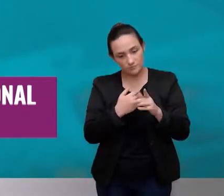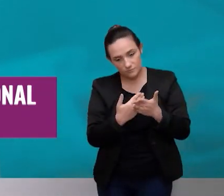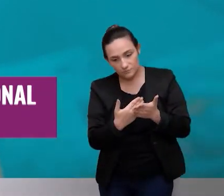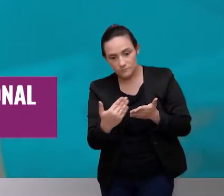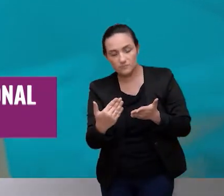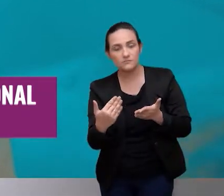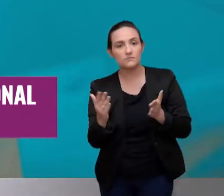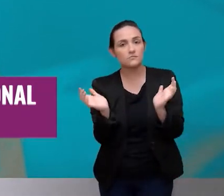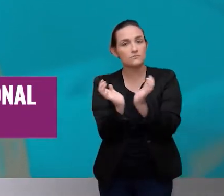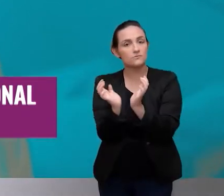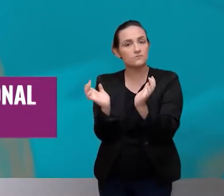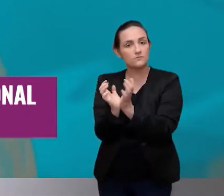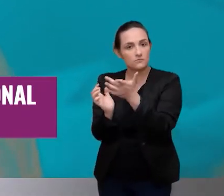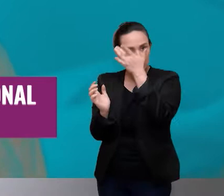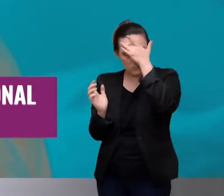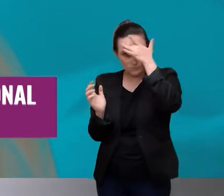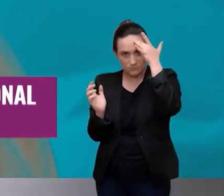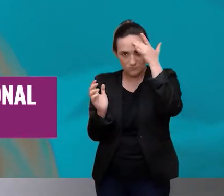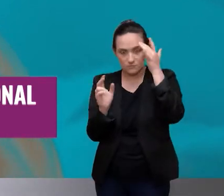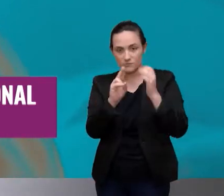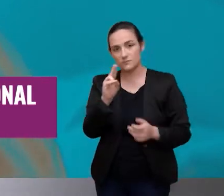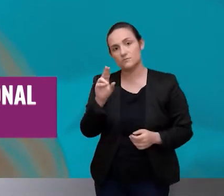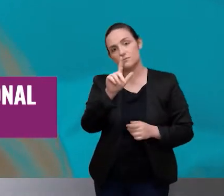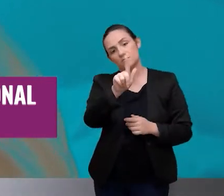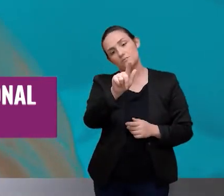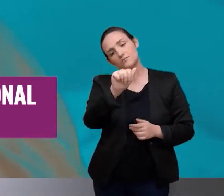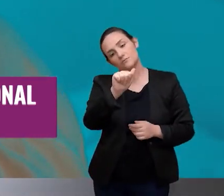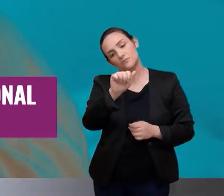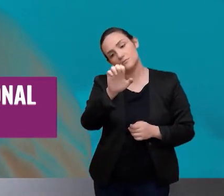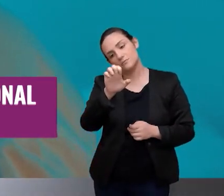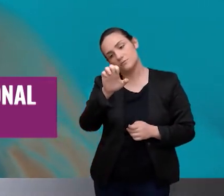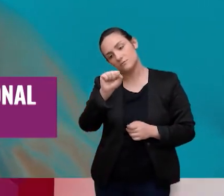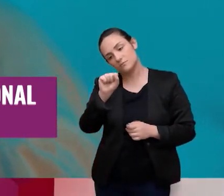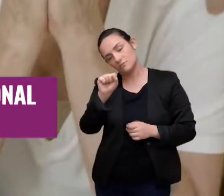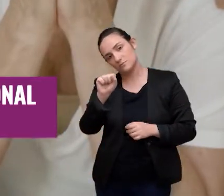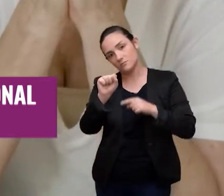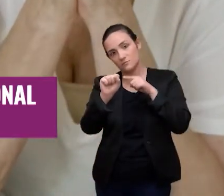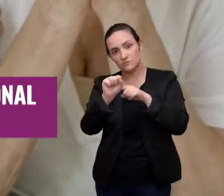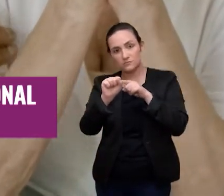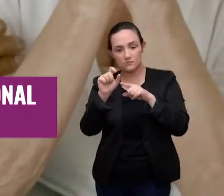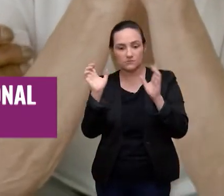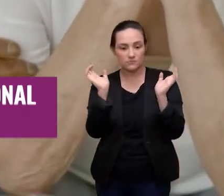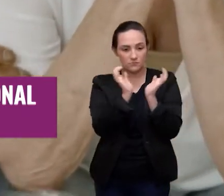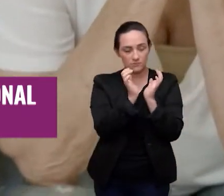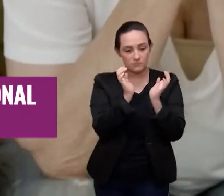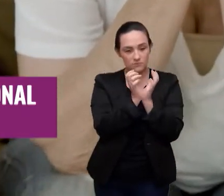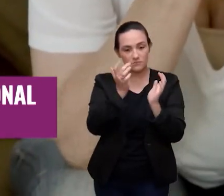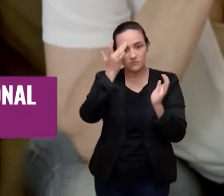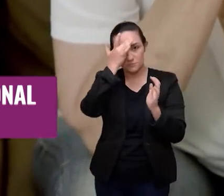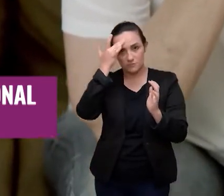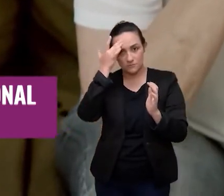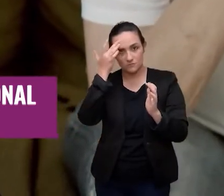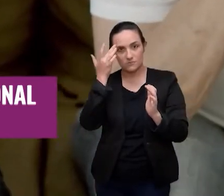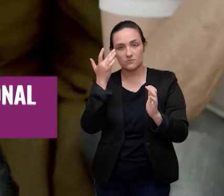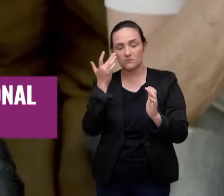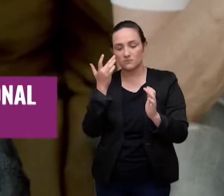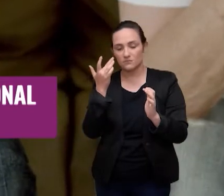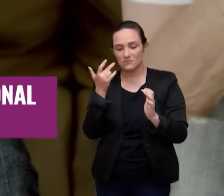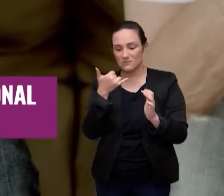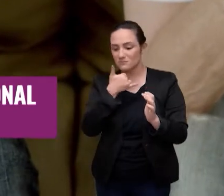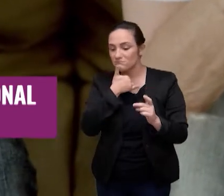GAES, Grupo de Apoio aos Enlutados do Suicídio. É um grupo de autoajuda baseado